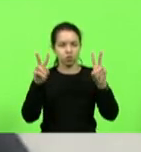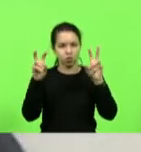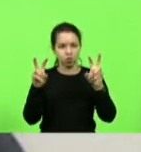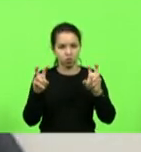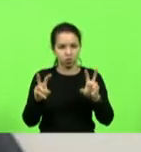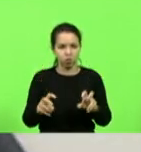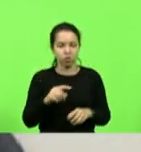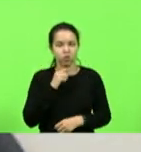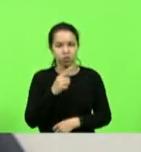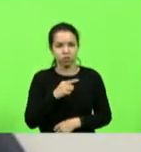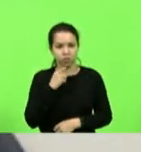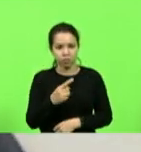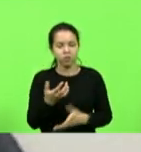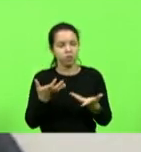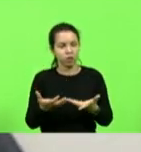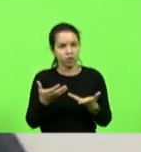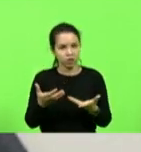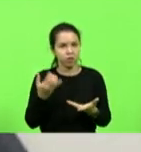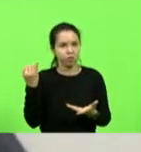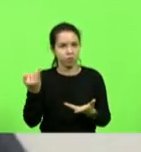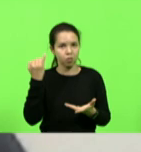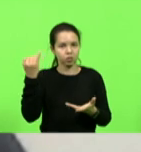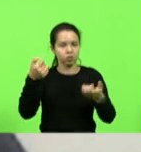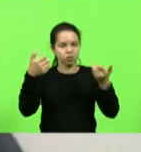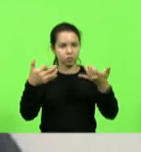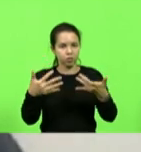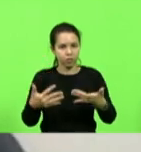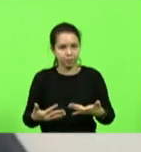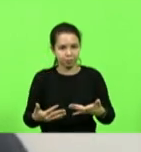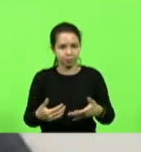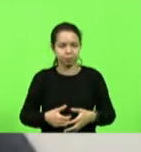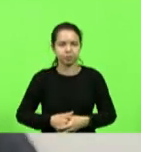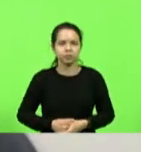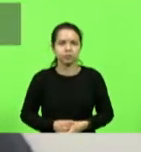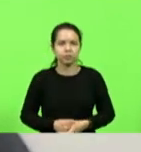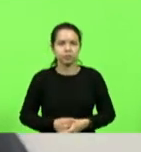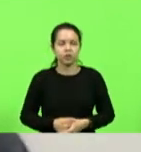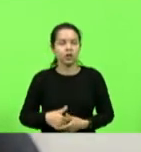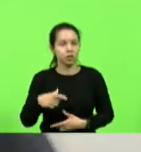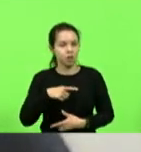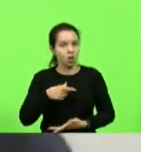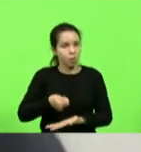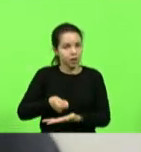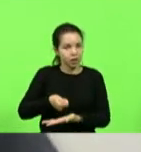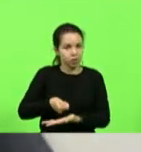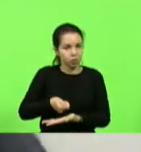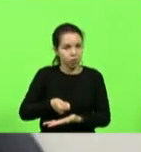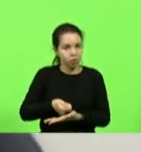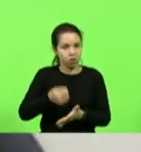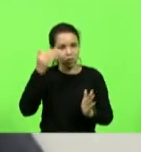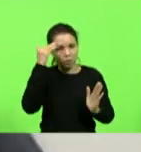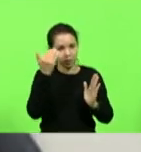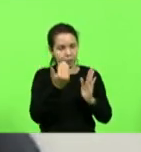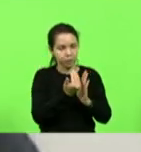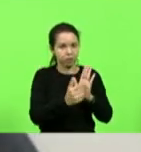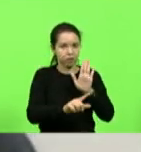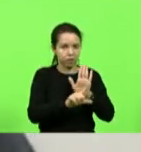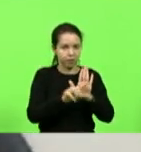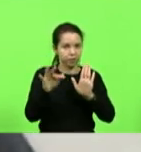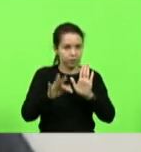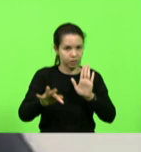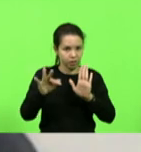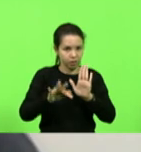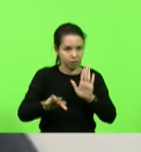Mas eu queria só reforçar o seguinte, né? Que como tem a obrigatoriedade do cumprimento da lei federal, né?